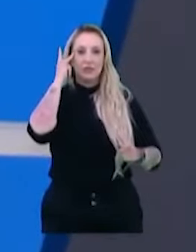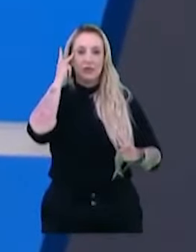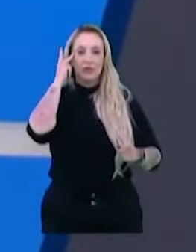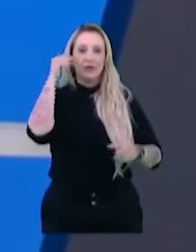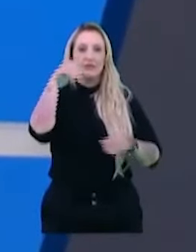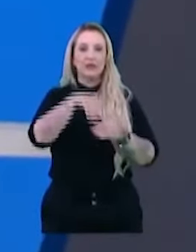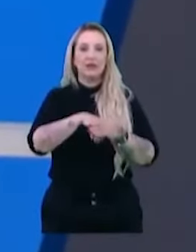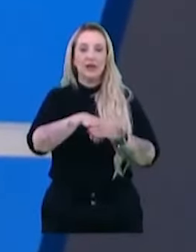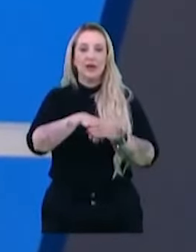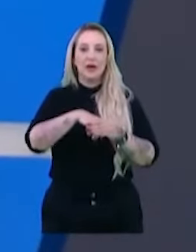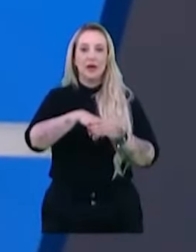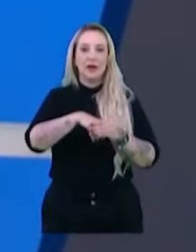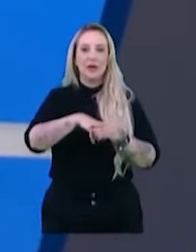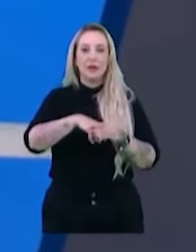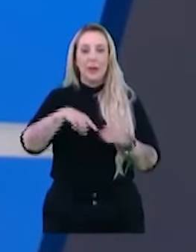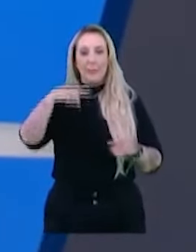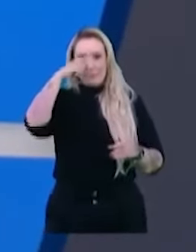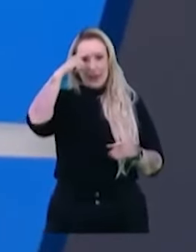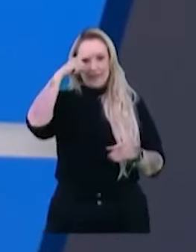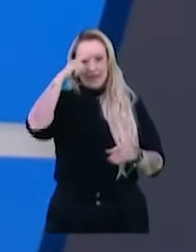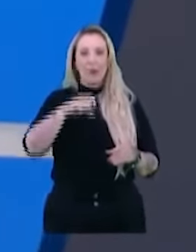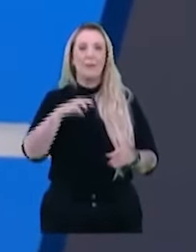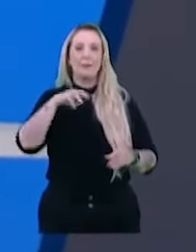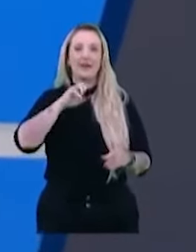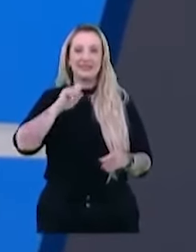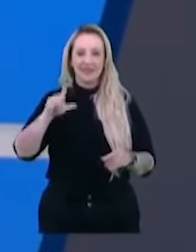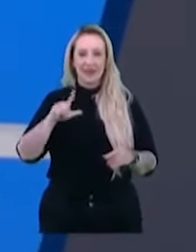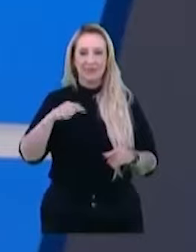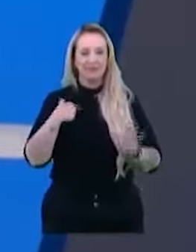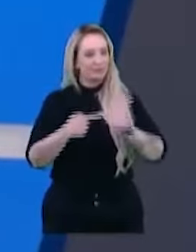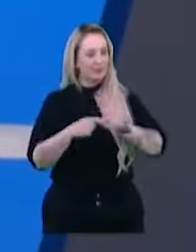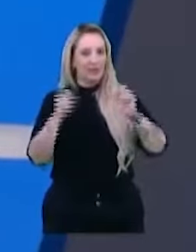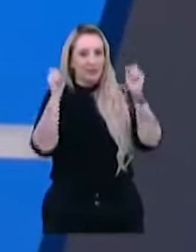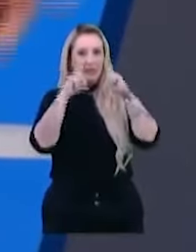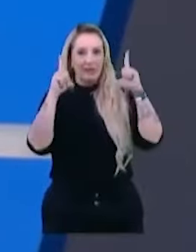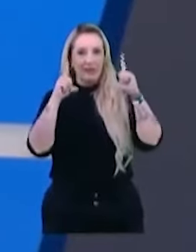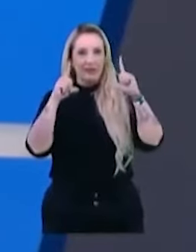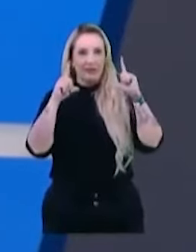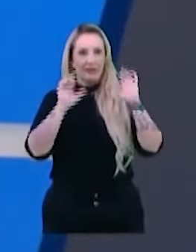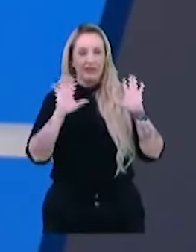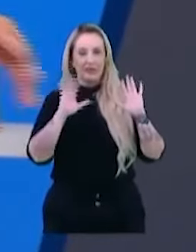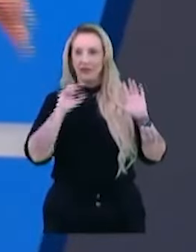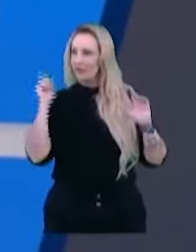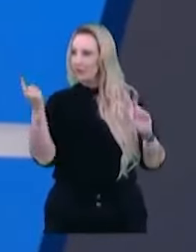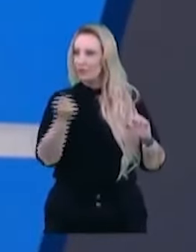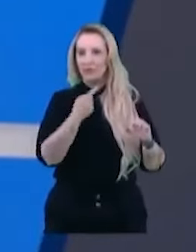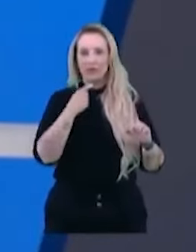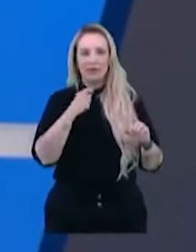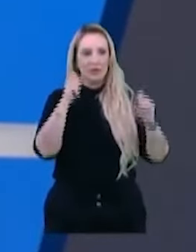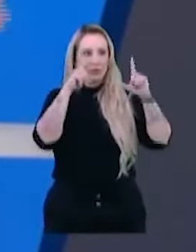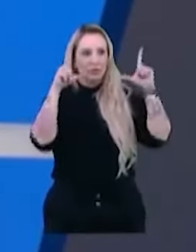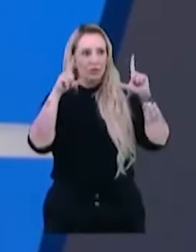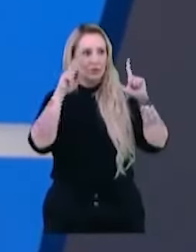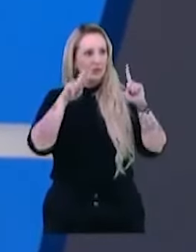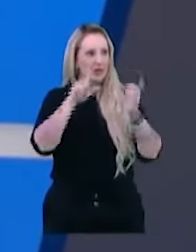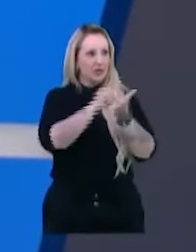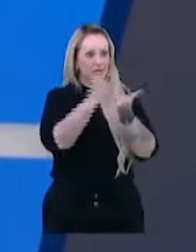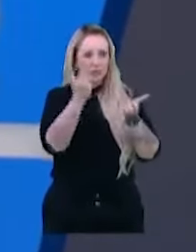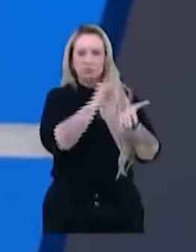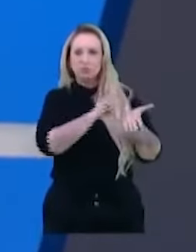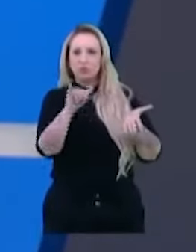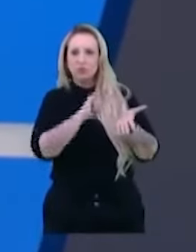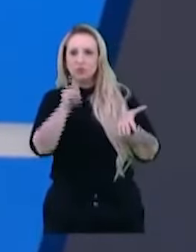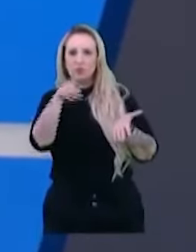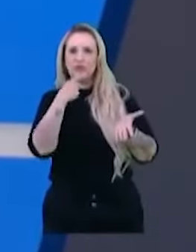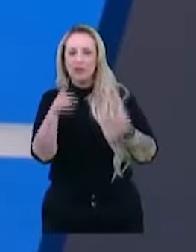do Pablo Marçal. Isso acendeu um alerta, não foi só para mim, para a esquerda, acho que para todos. Eu vi várias matérias jornalísticas de vocês